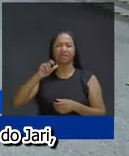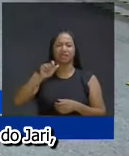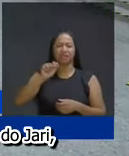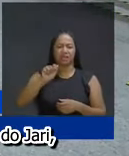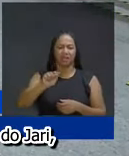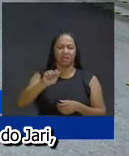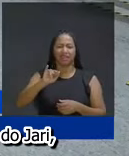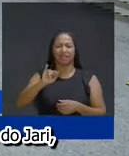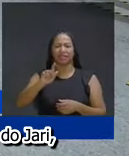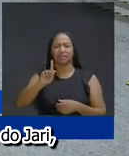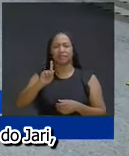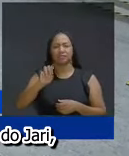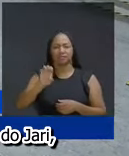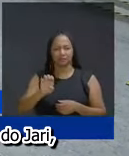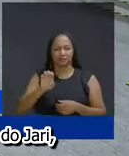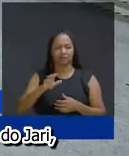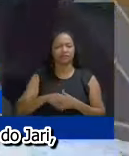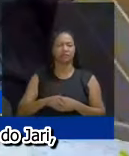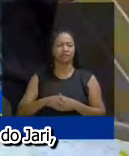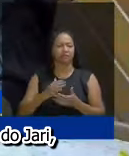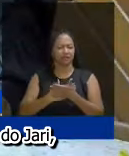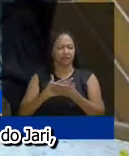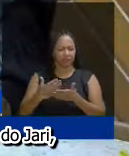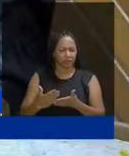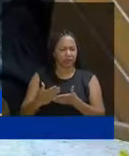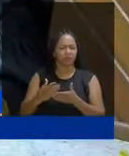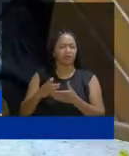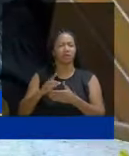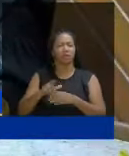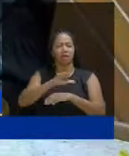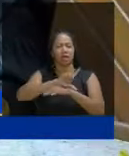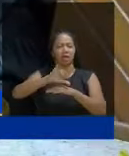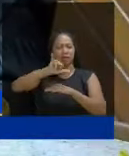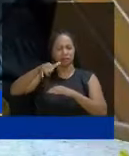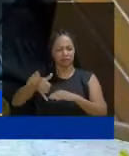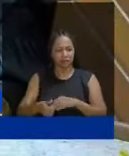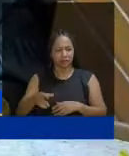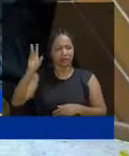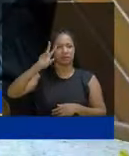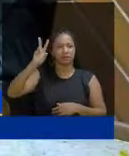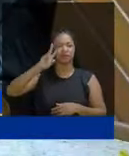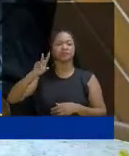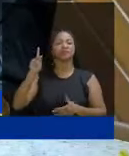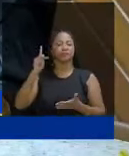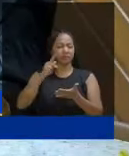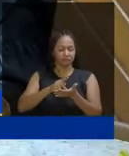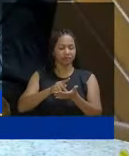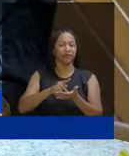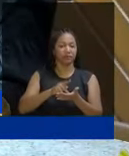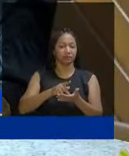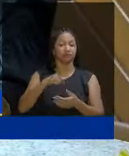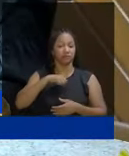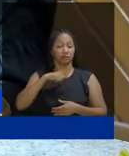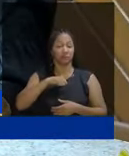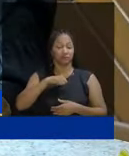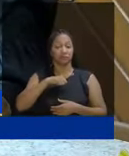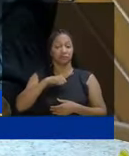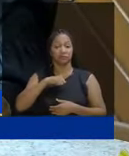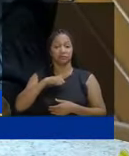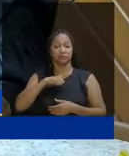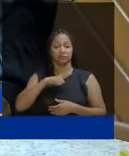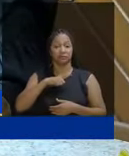julgada, inclusive o início do julgamento deu-se lá em Laranjal do Jari, ao Foco que me na recordo. juíza Tina Souza. Fato, Ela é branca, de houve, cabelos da minha castanhos parte,